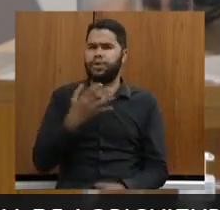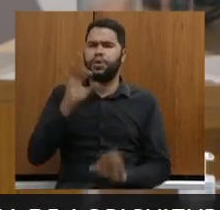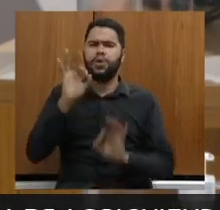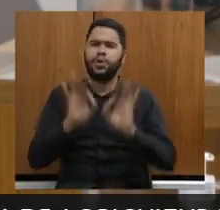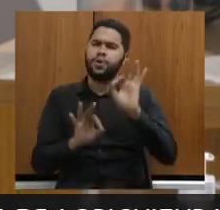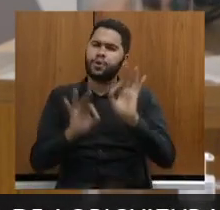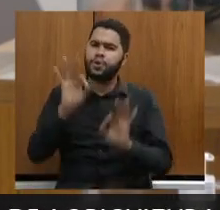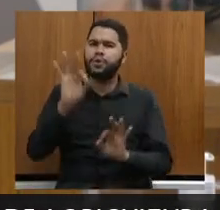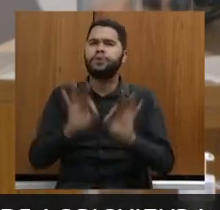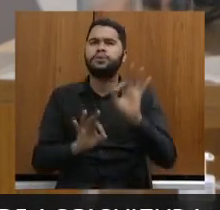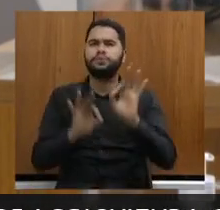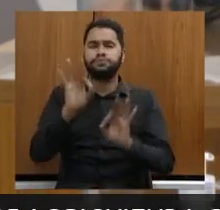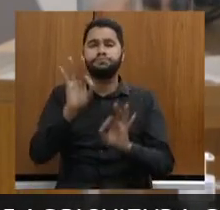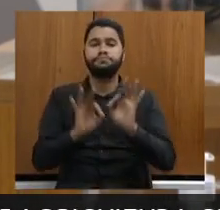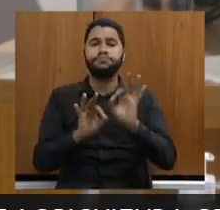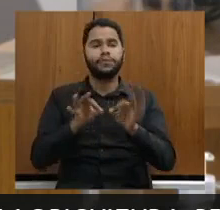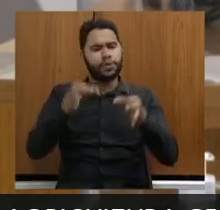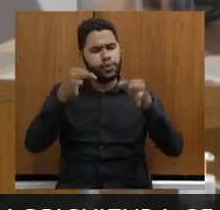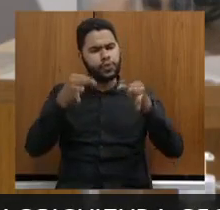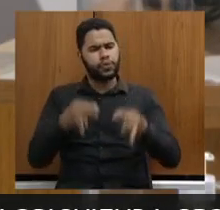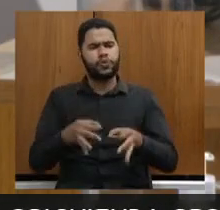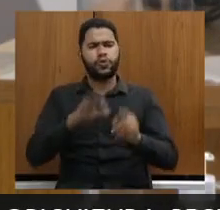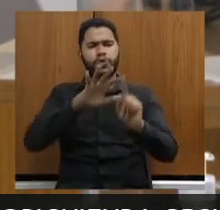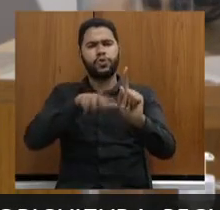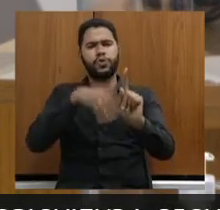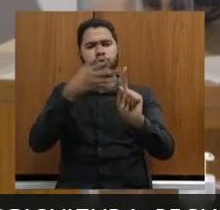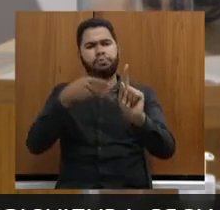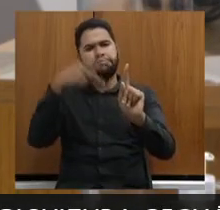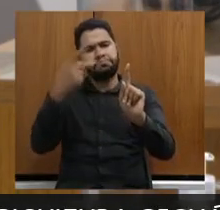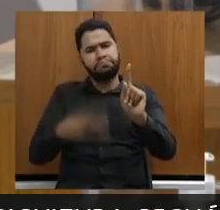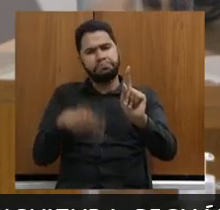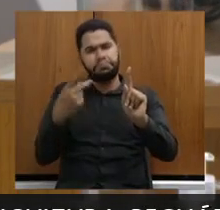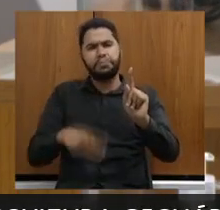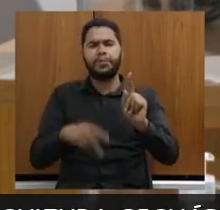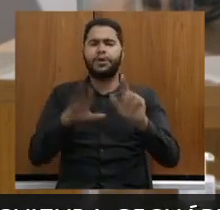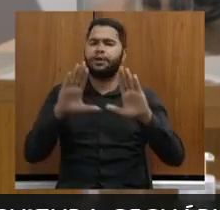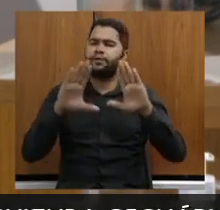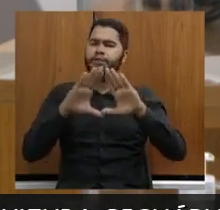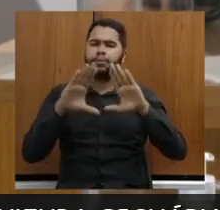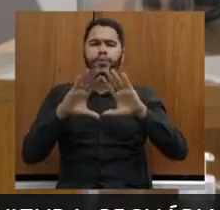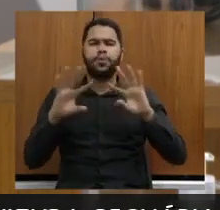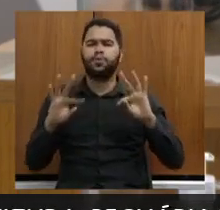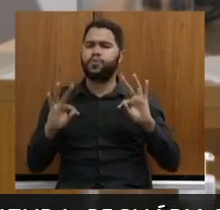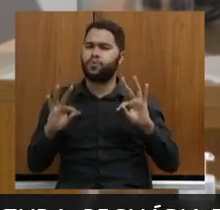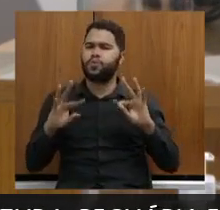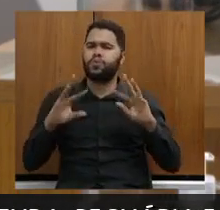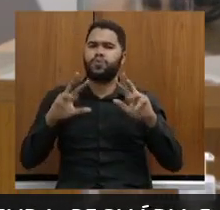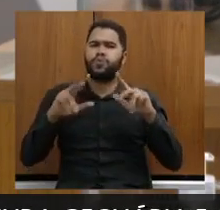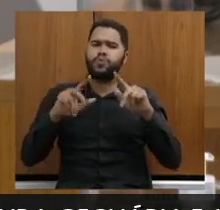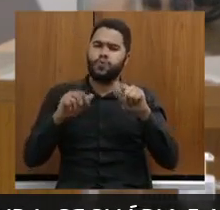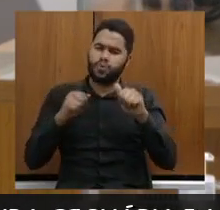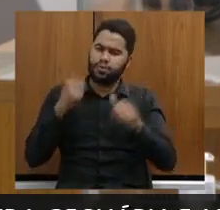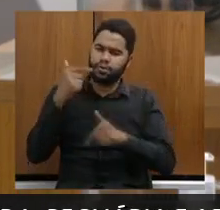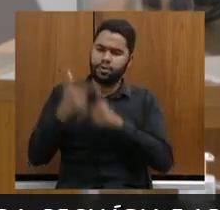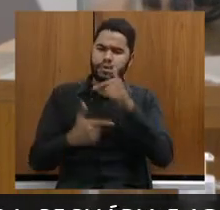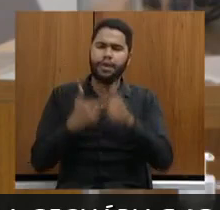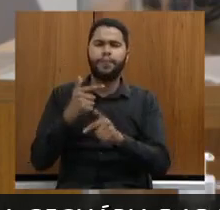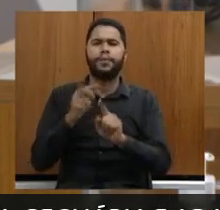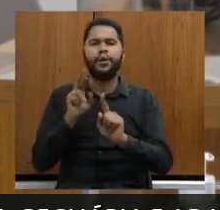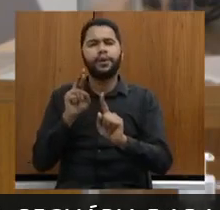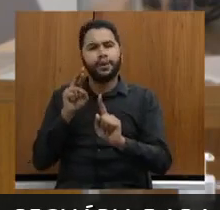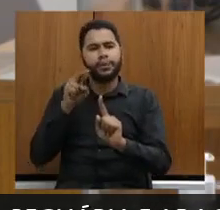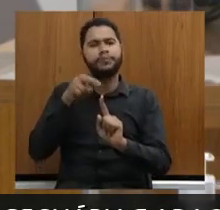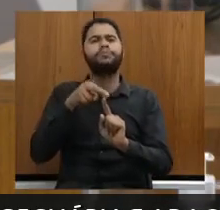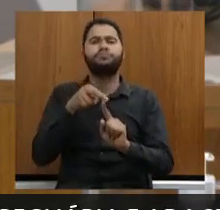organizado digno de elogios aqui na Assembleia por todos aqueles e aquelas que trabalham representando a